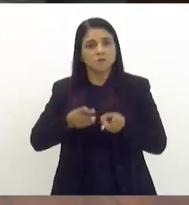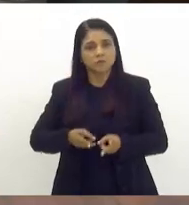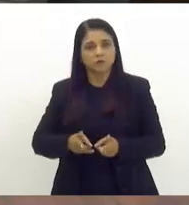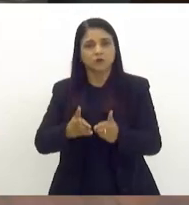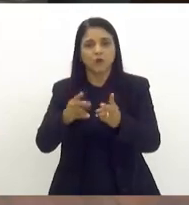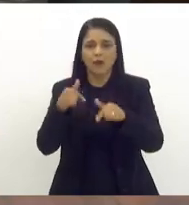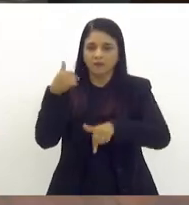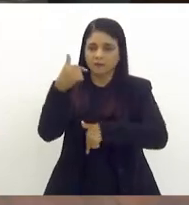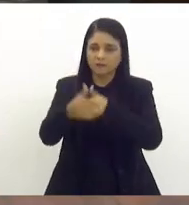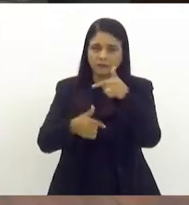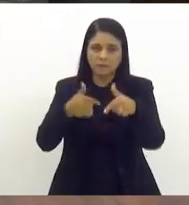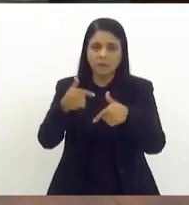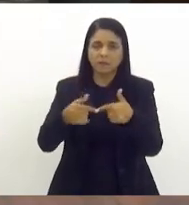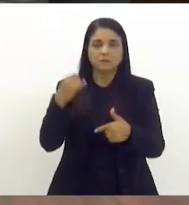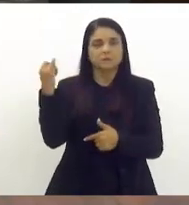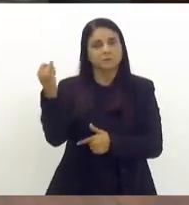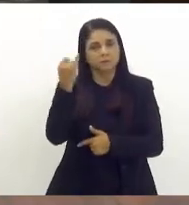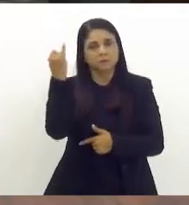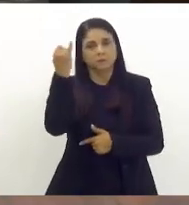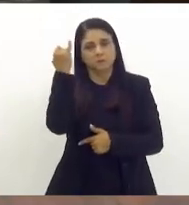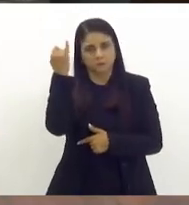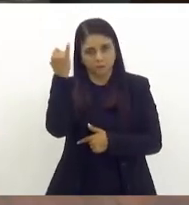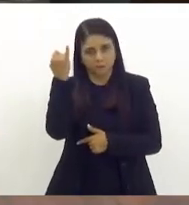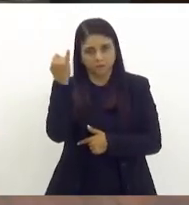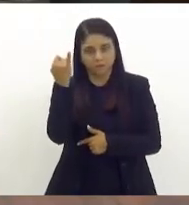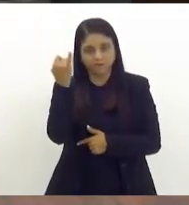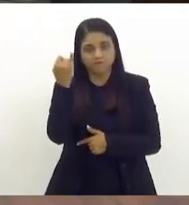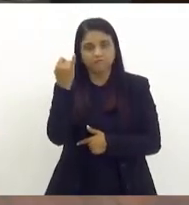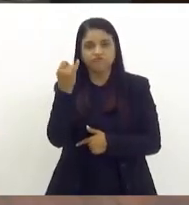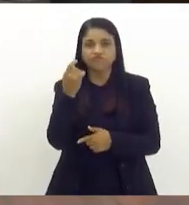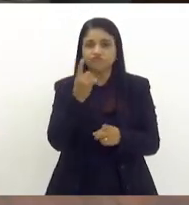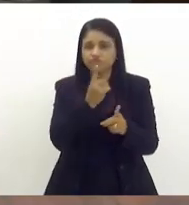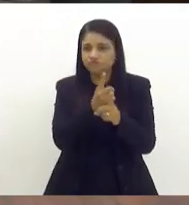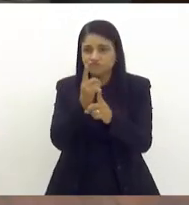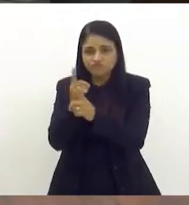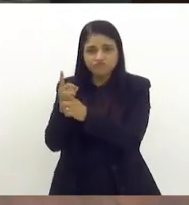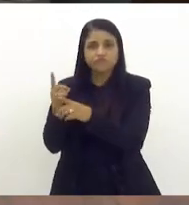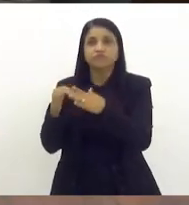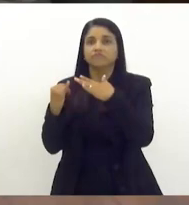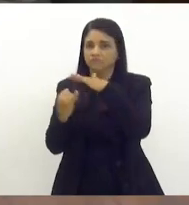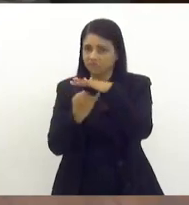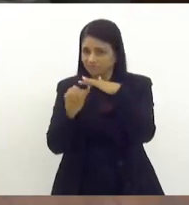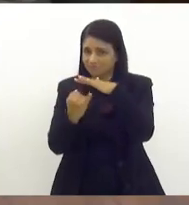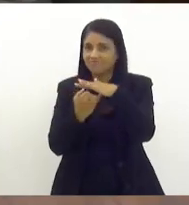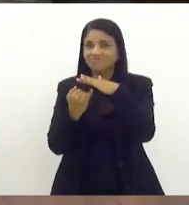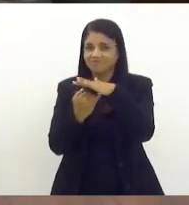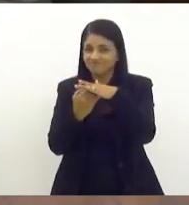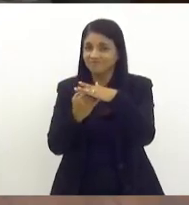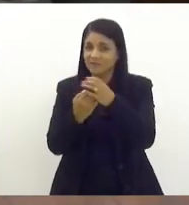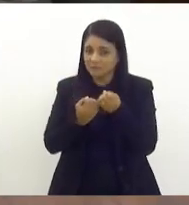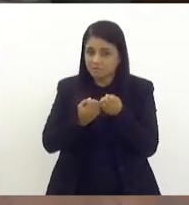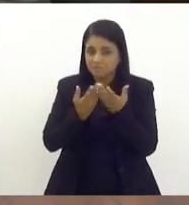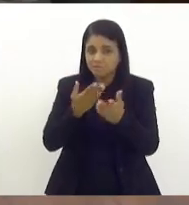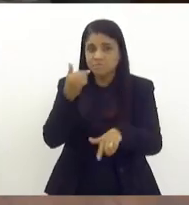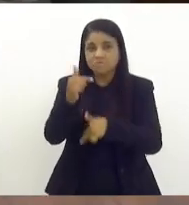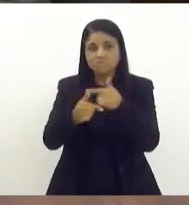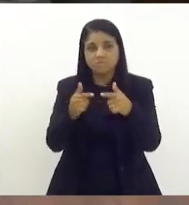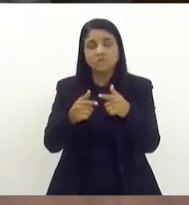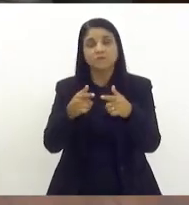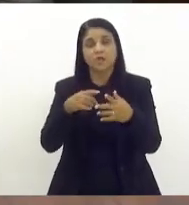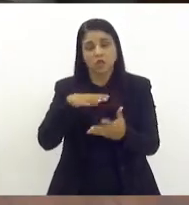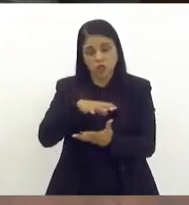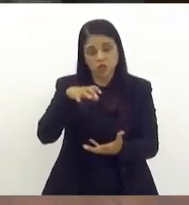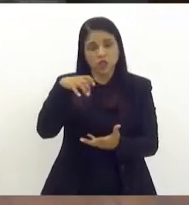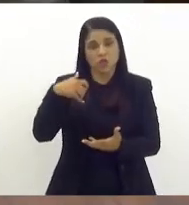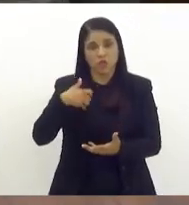prestando serviço importante relevante e a gente vai encontrar a instituições que prestam serviço para idoso